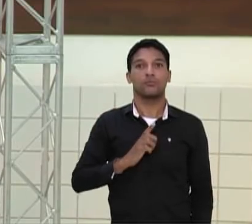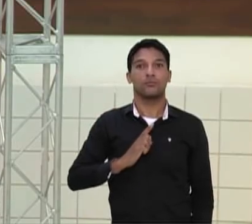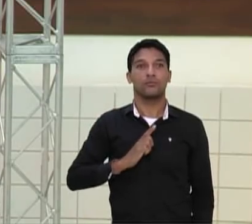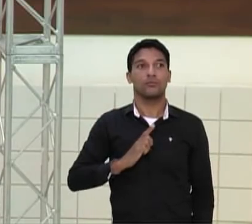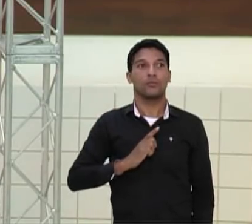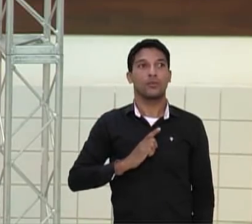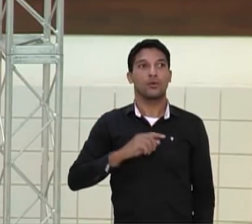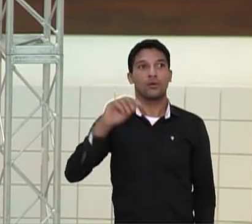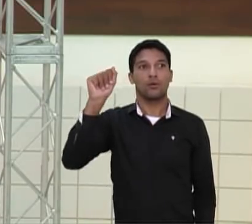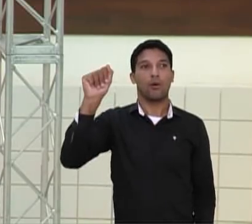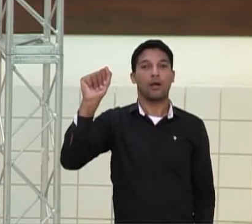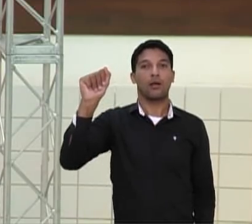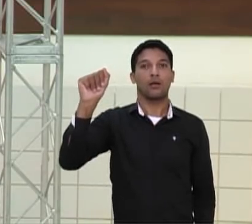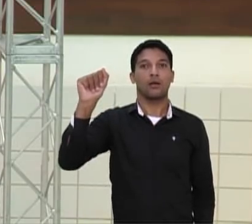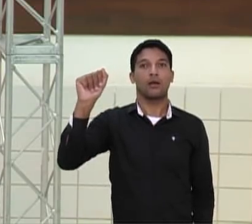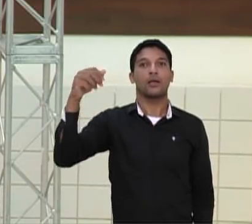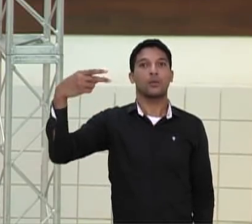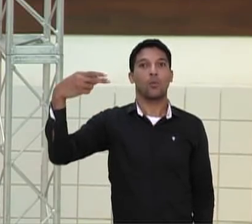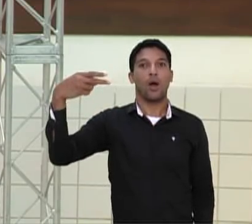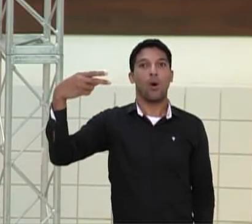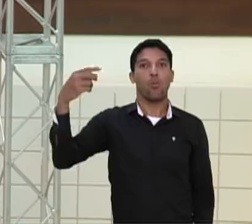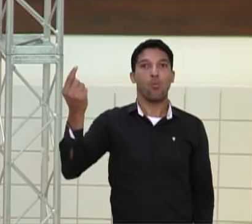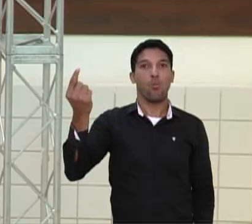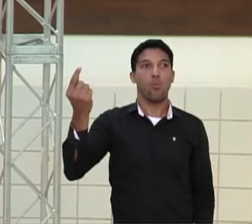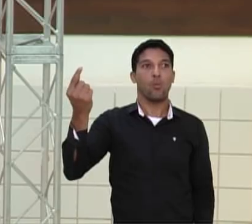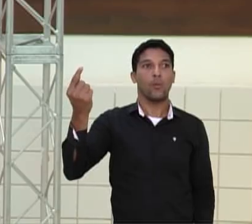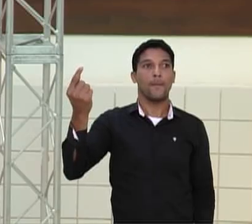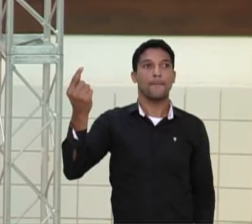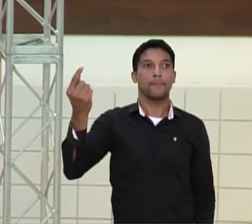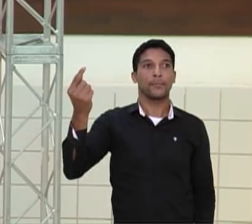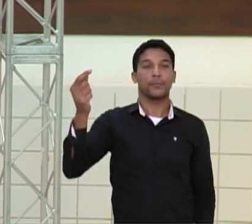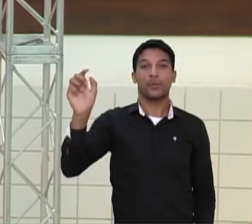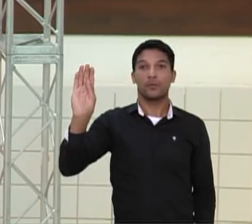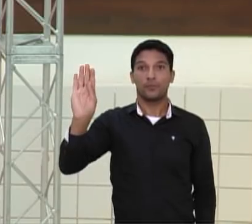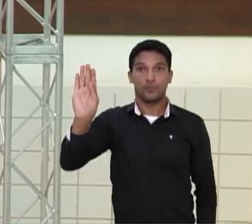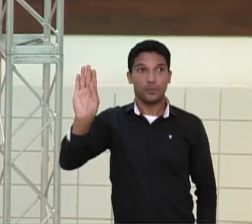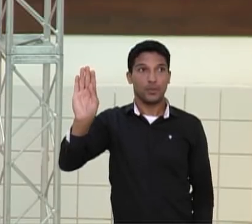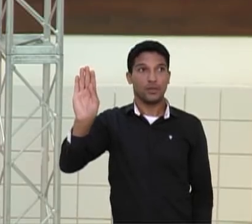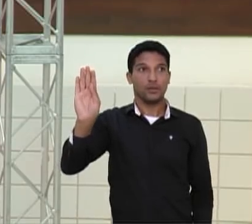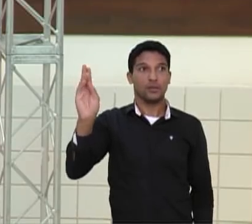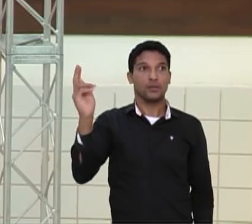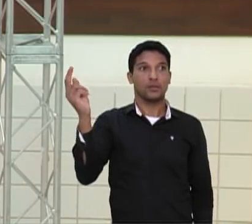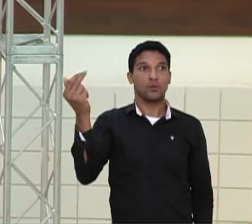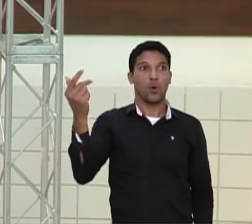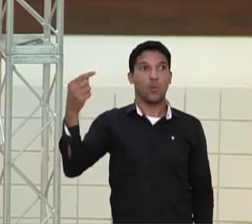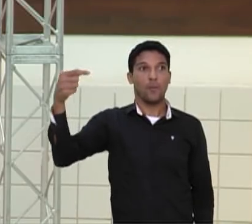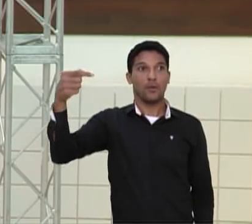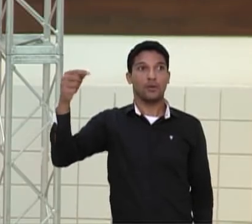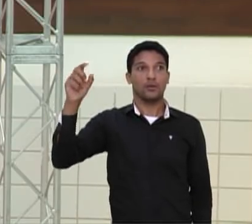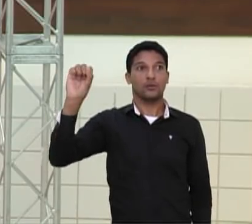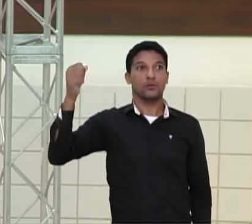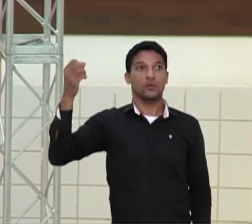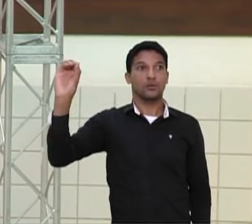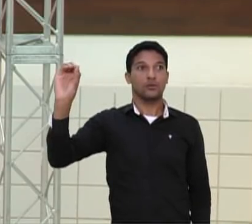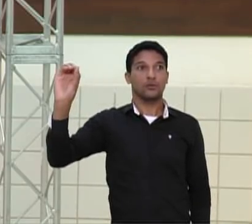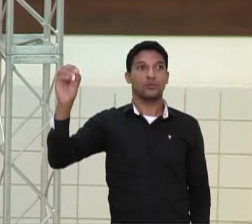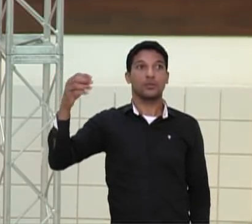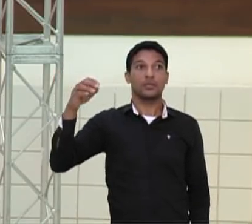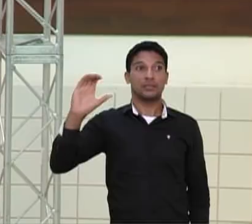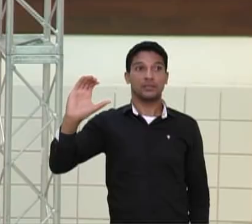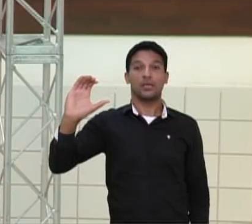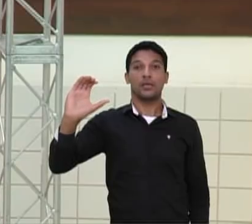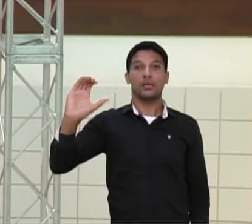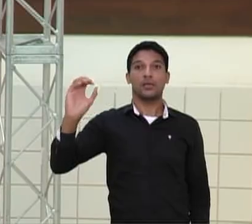a ua vai ser igual um e o b = - 81-c =